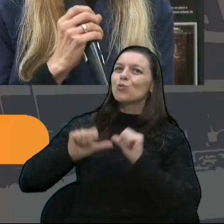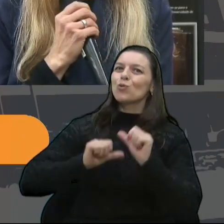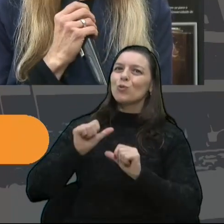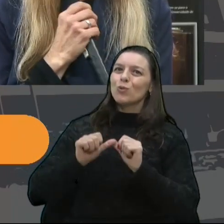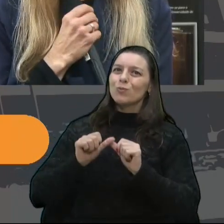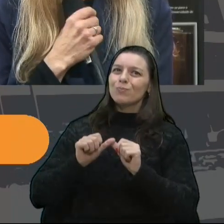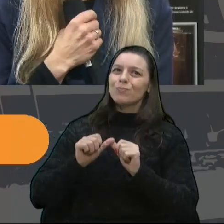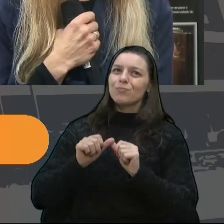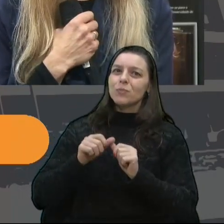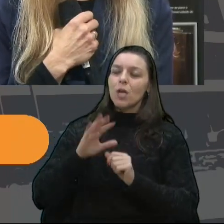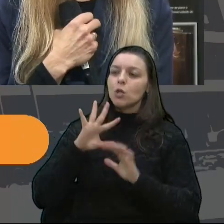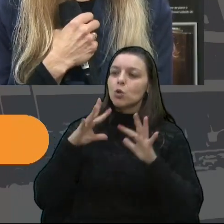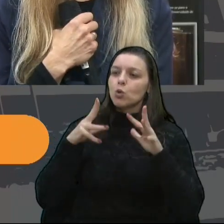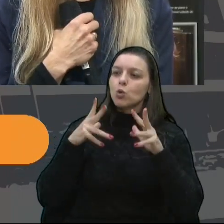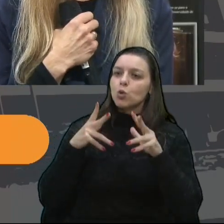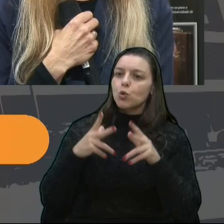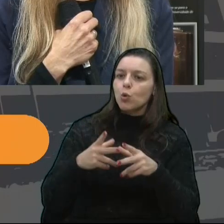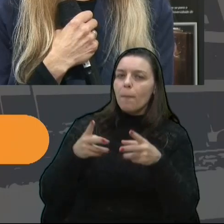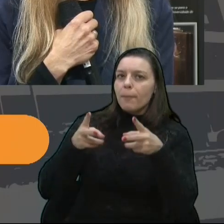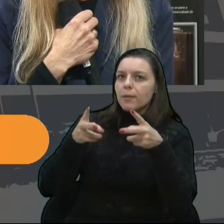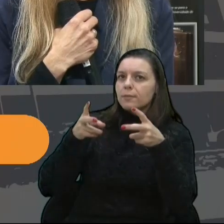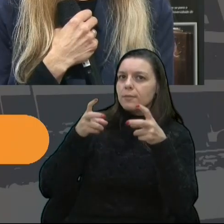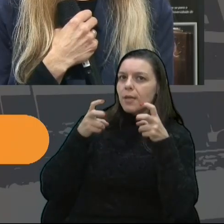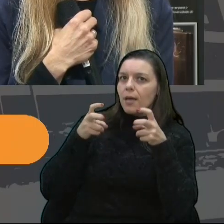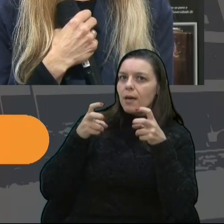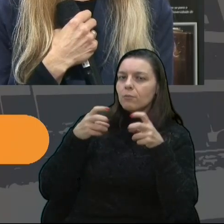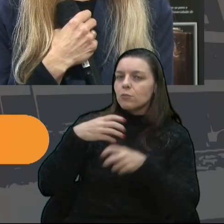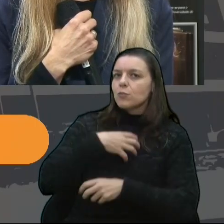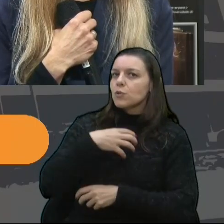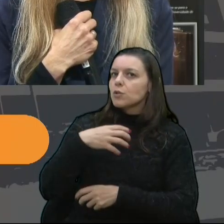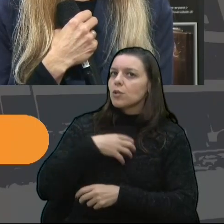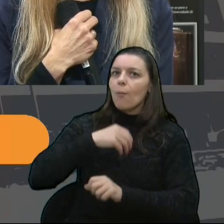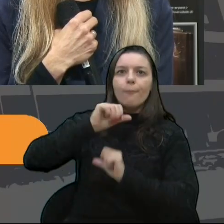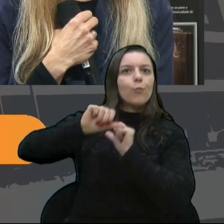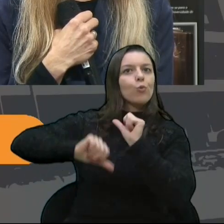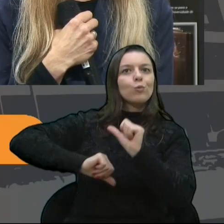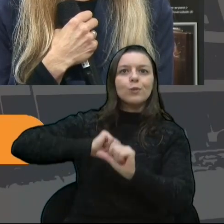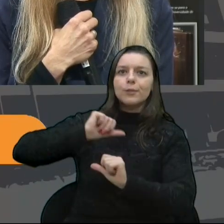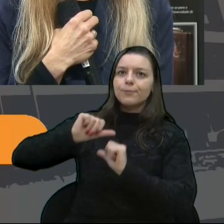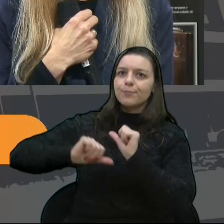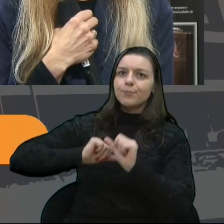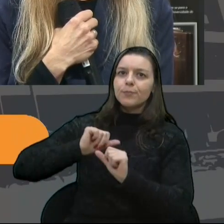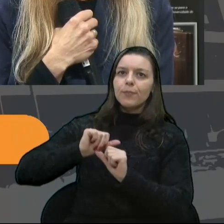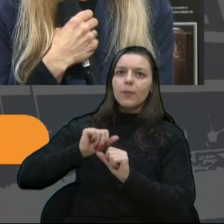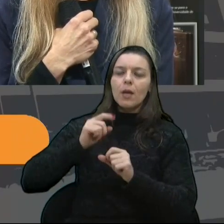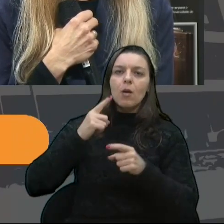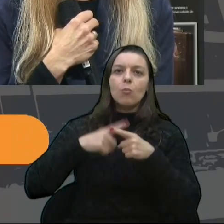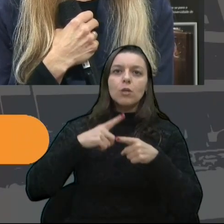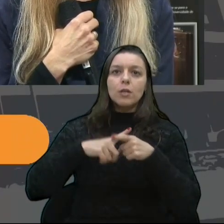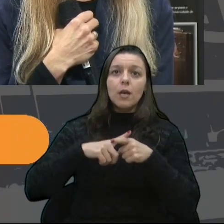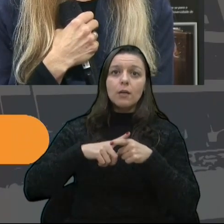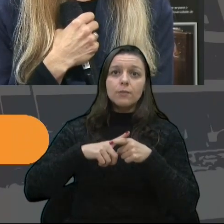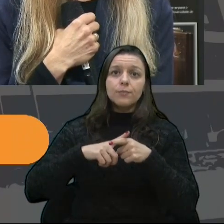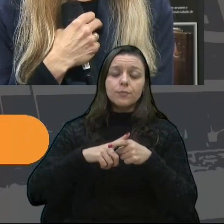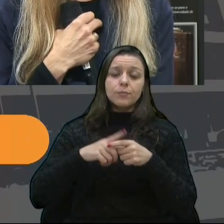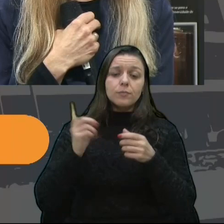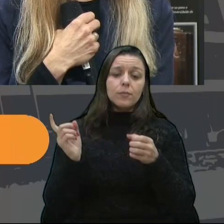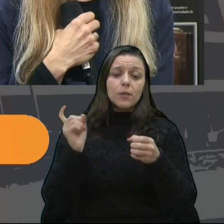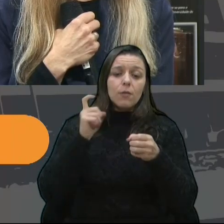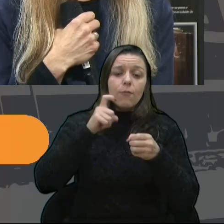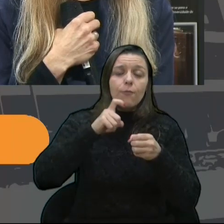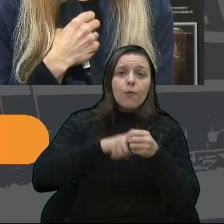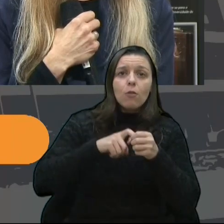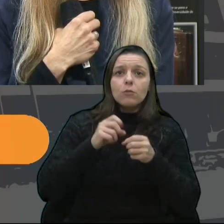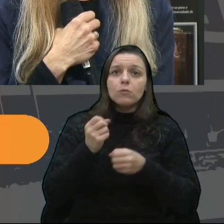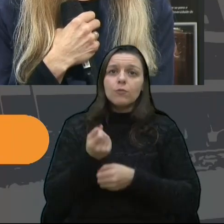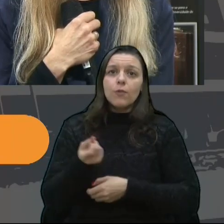gente havia planejado teve que ser modificado. E aí faz o quê? Recupera aquela comunicação sobre os valores